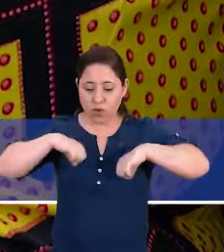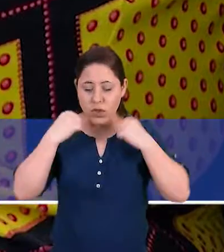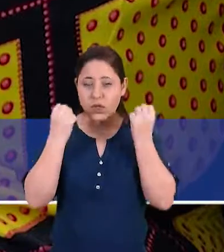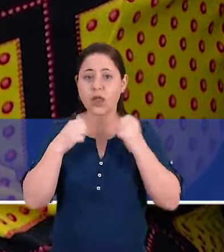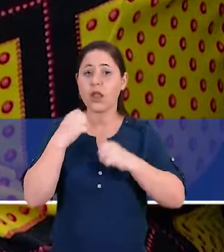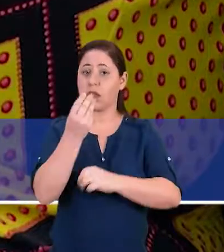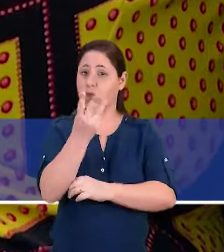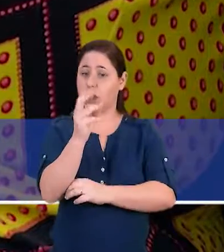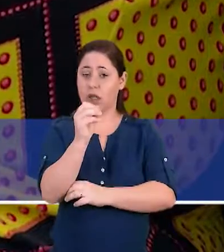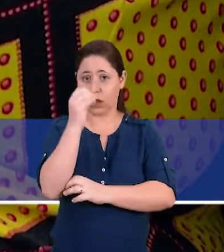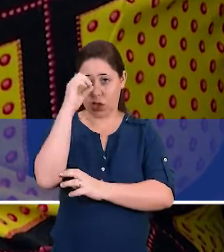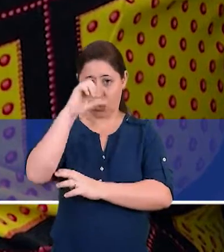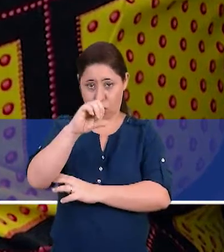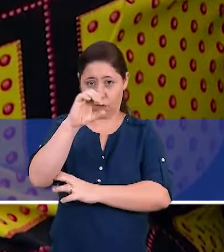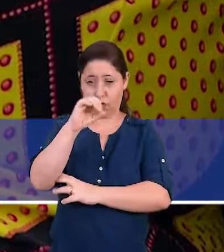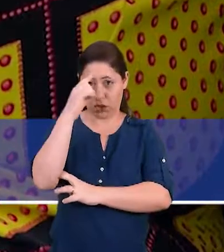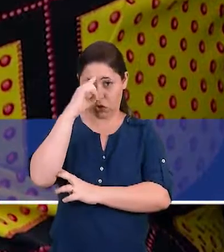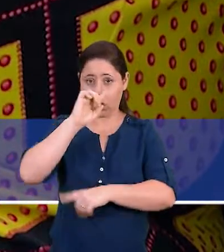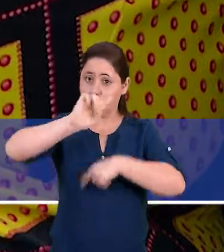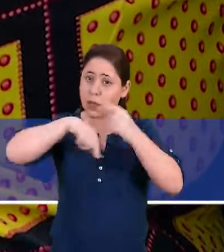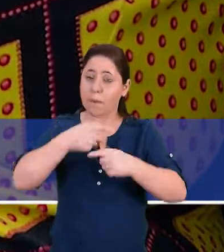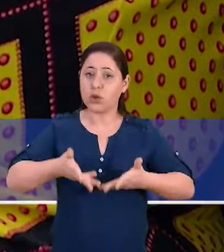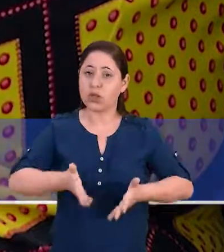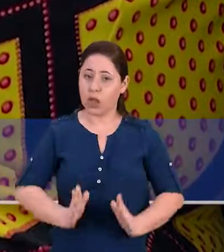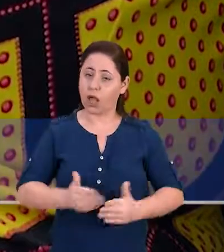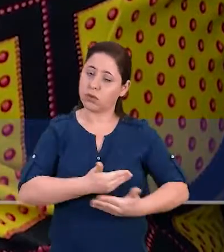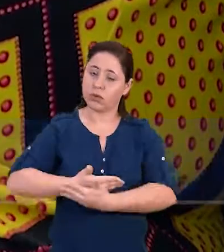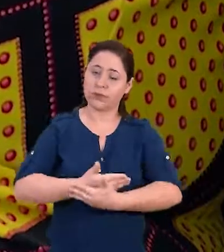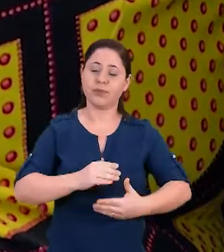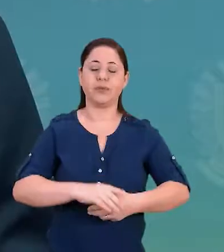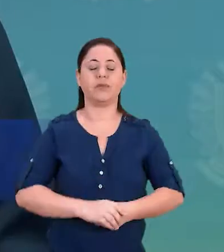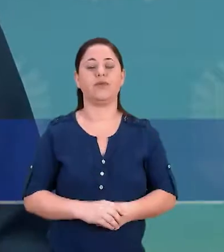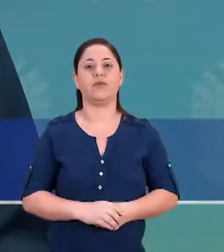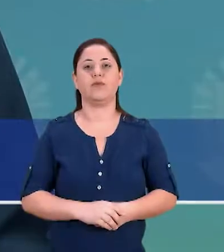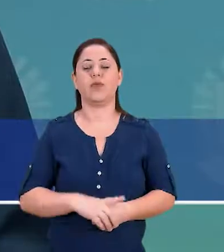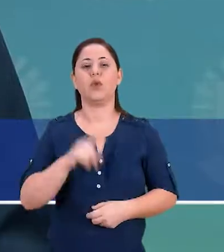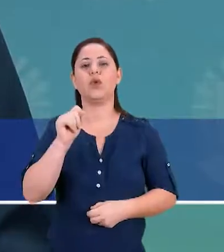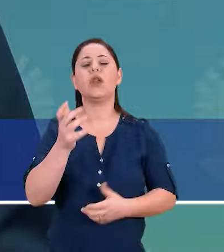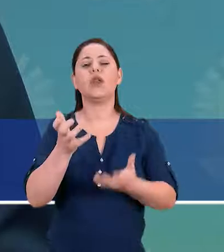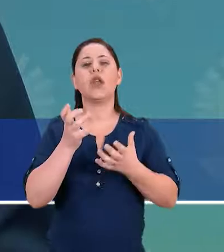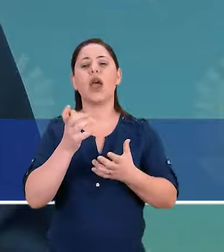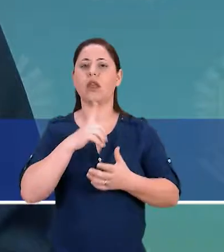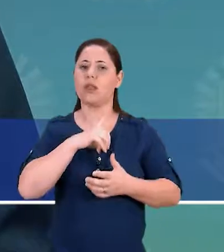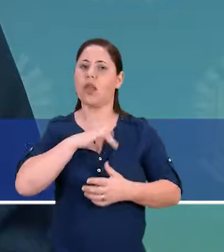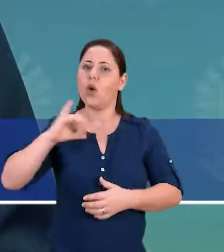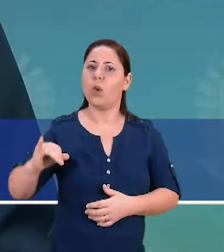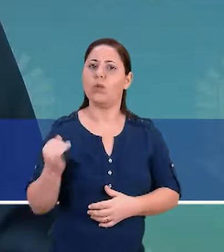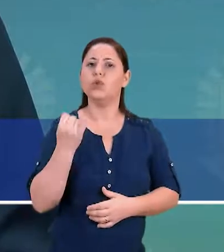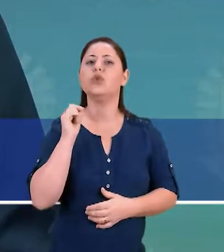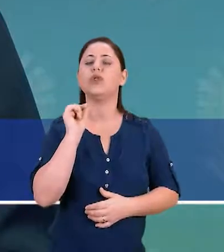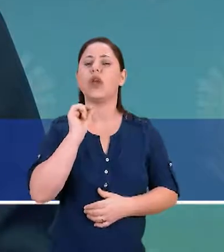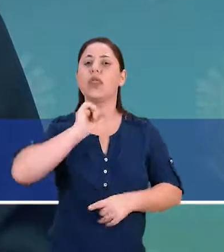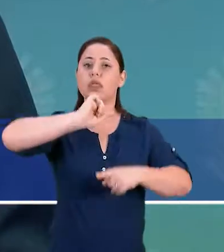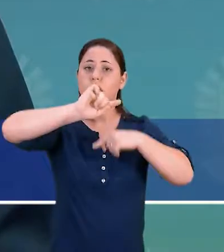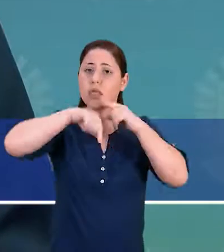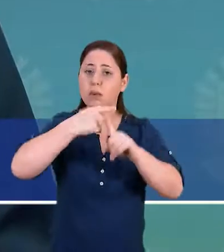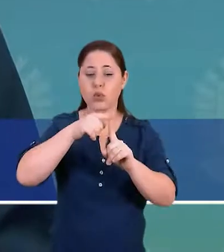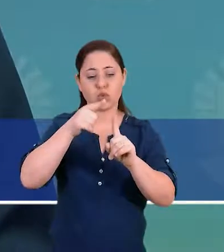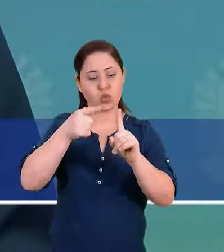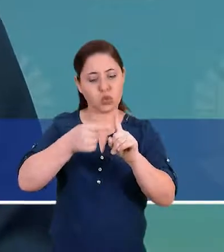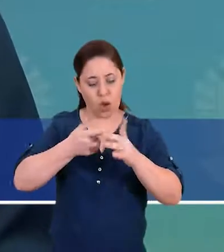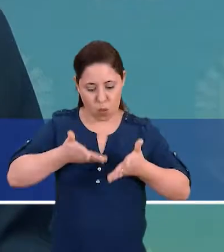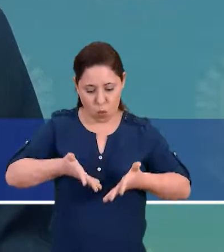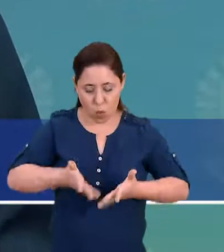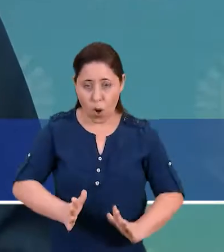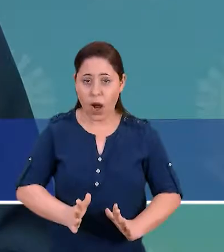física entre 30 a 90 dias posteriores ao fim da gravidez. O que a gente quer é que ela tenha oportunidade, depois